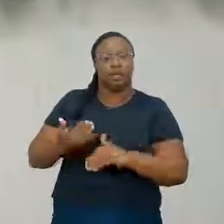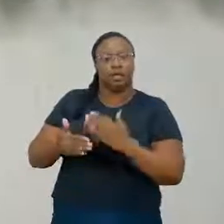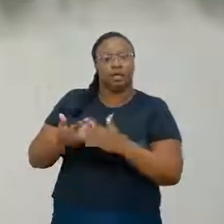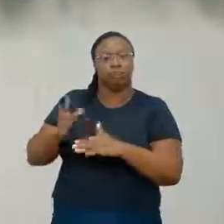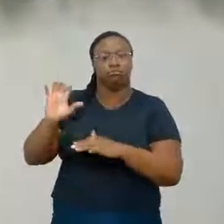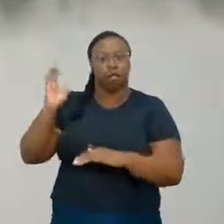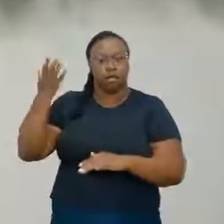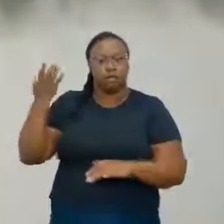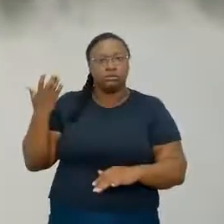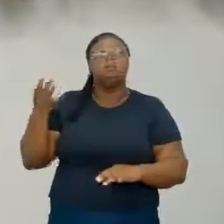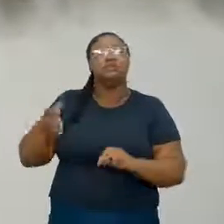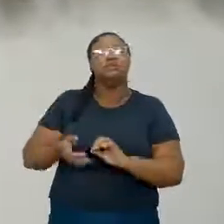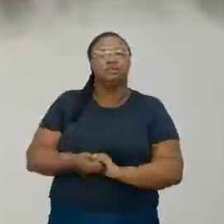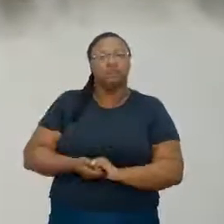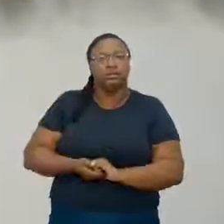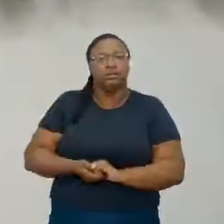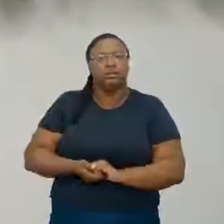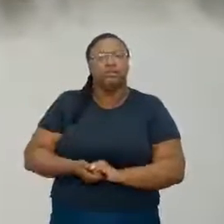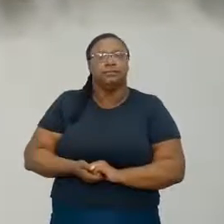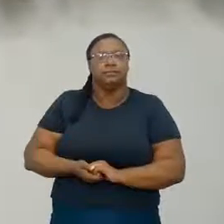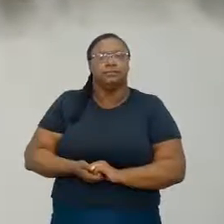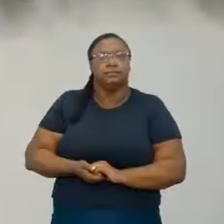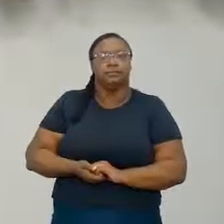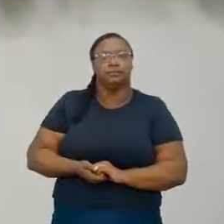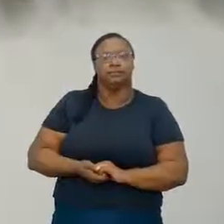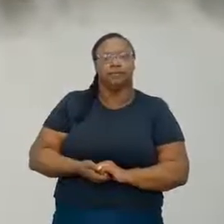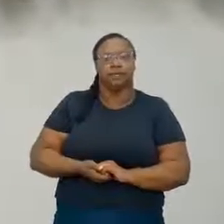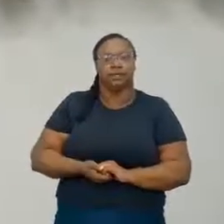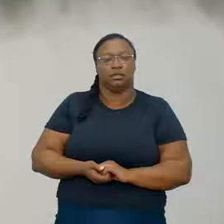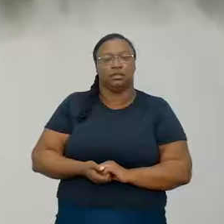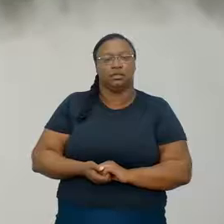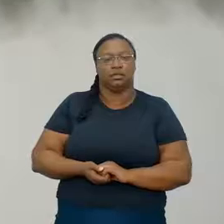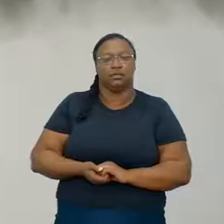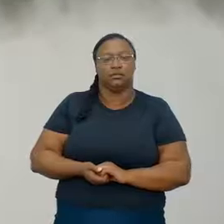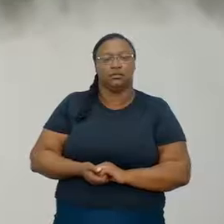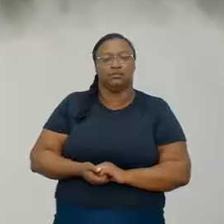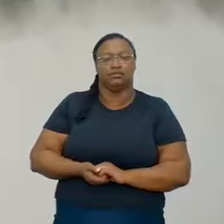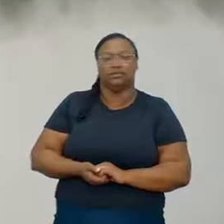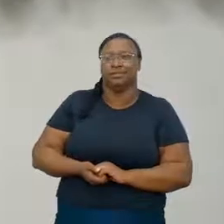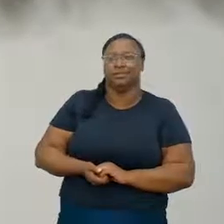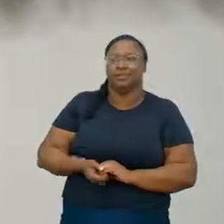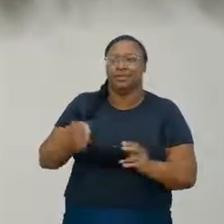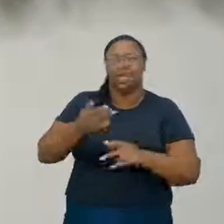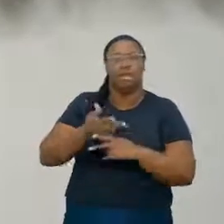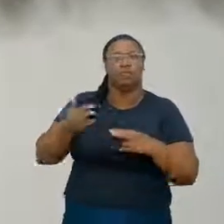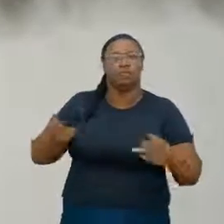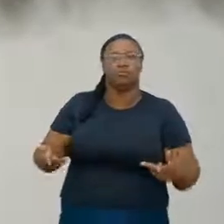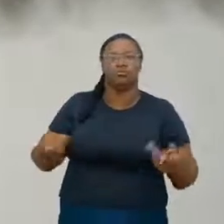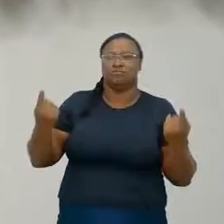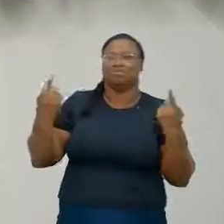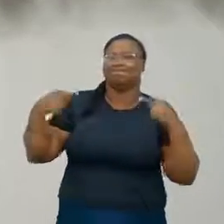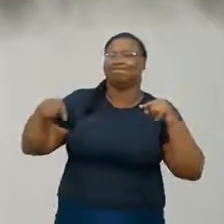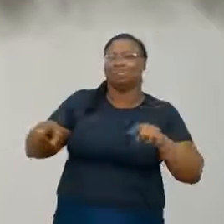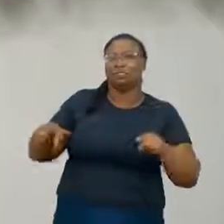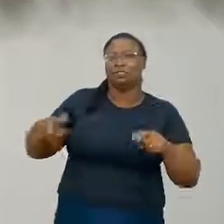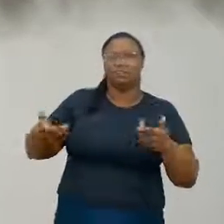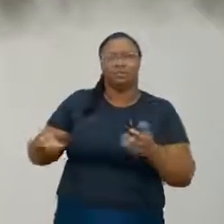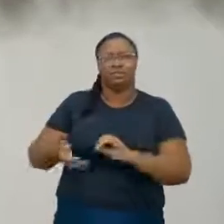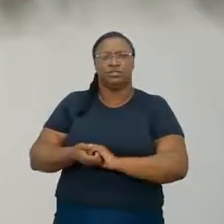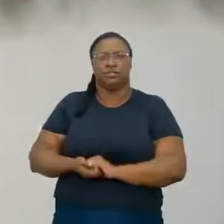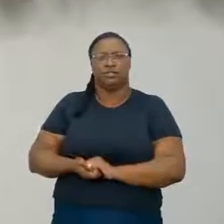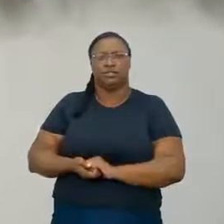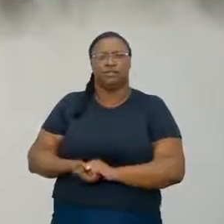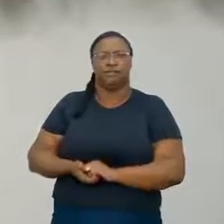né, pautada naquilo que não é contraditório, naquilo que não é preconceituoso, discriminatório, na